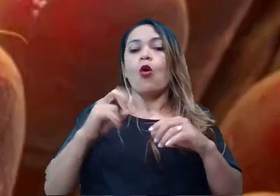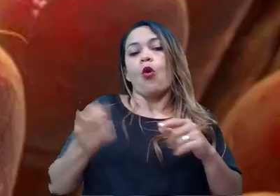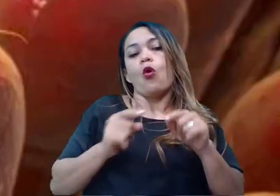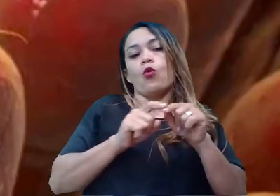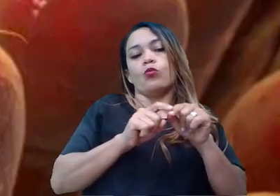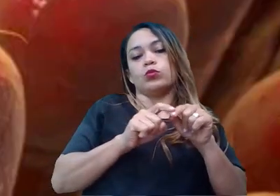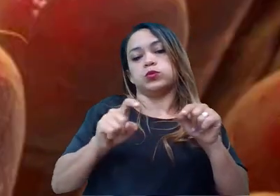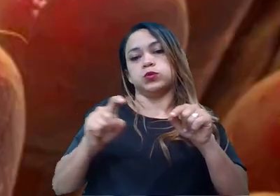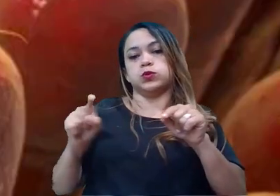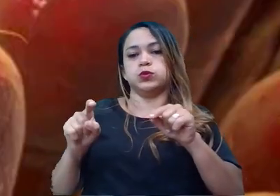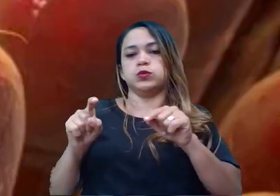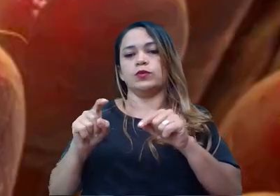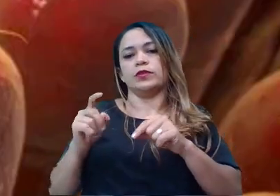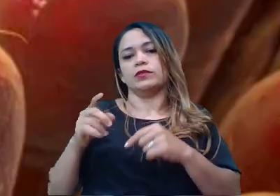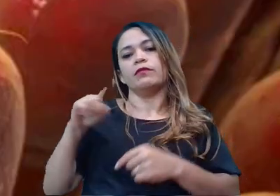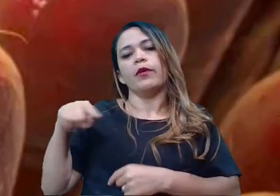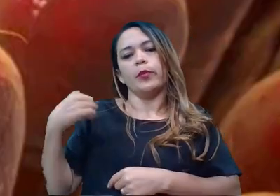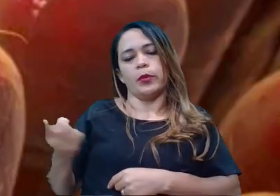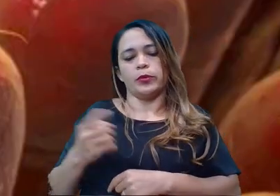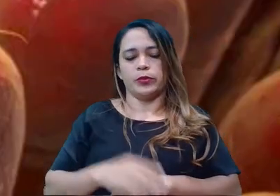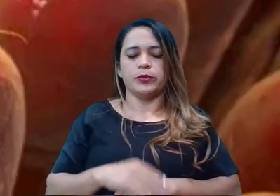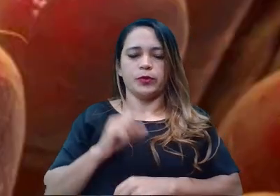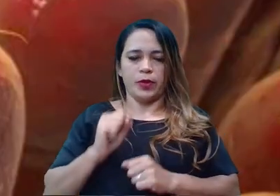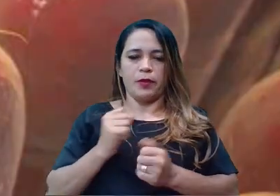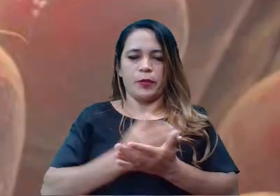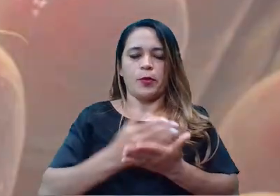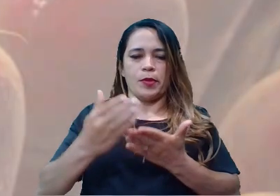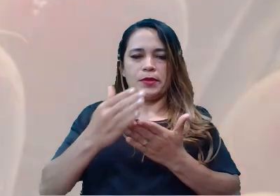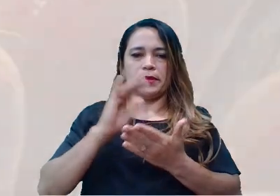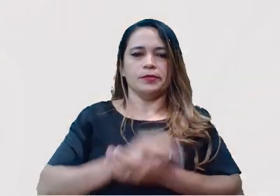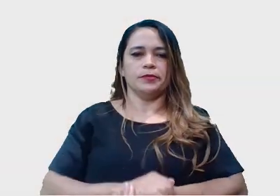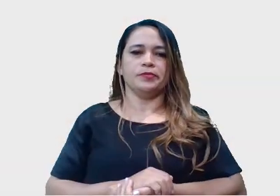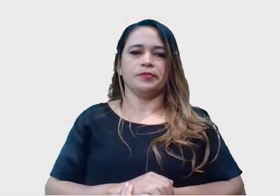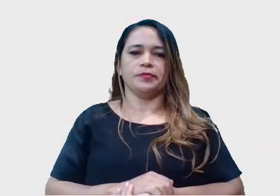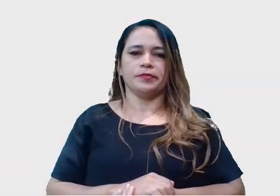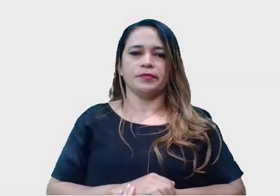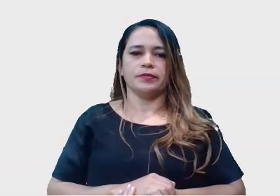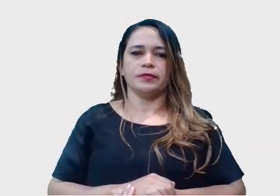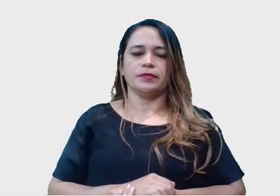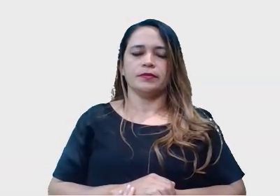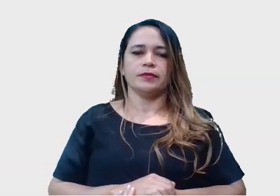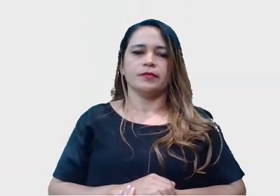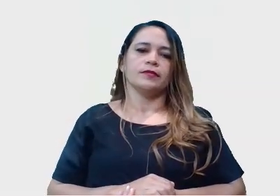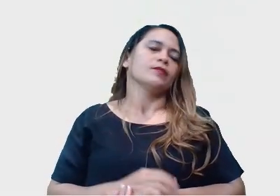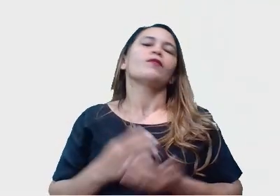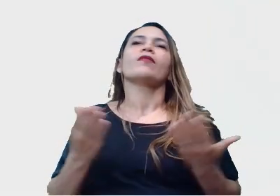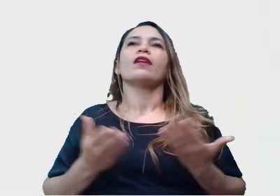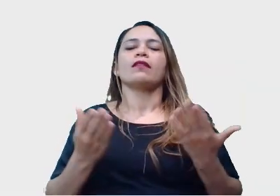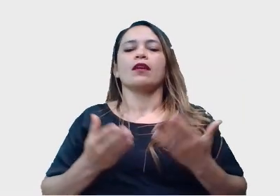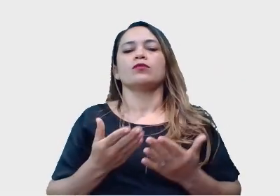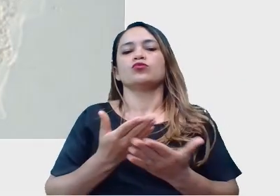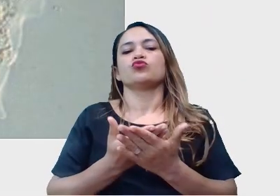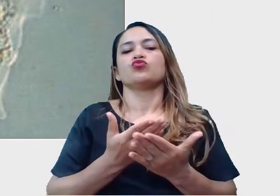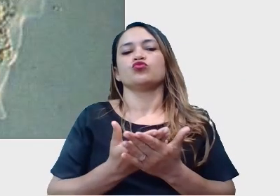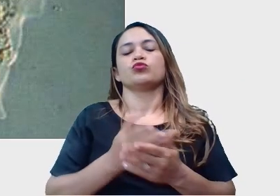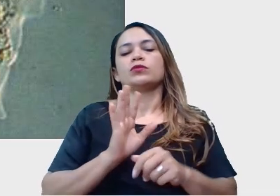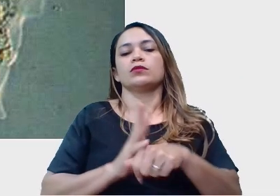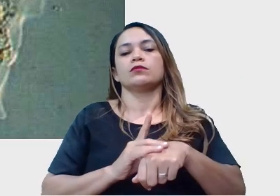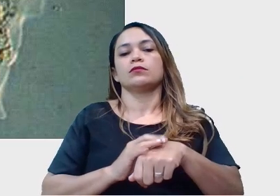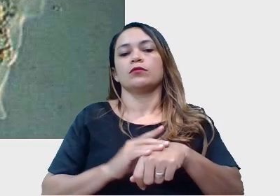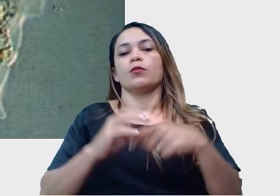para o próximo capítulo, tá ok? Vamos começar? Bora comigo para a tela? Vamos lá. Nós vamos começar então o estudo dessas doenças